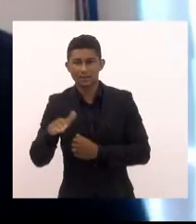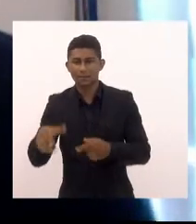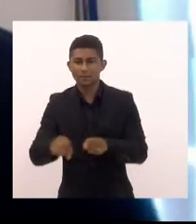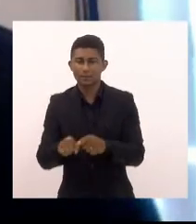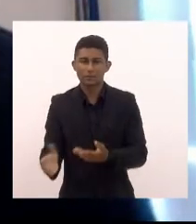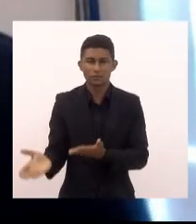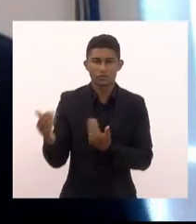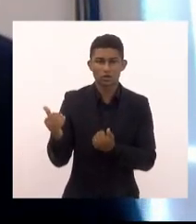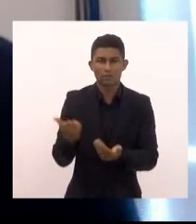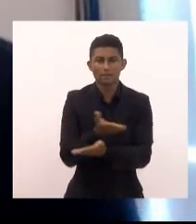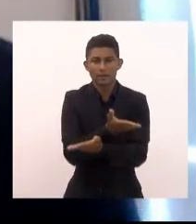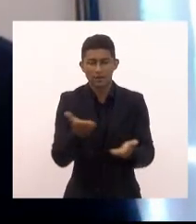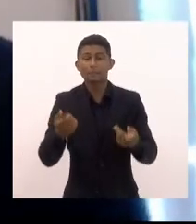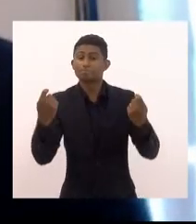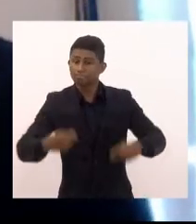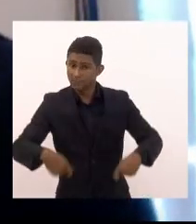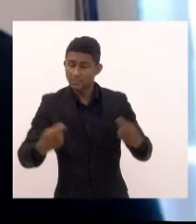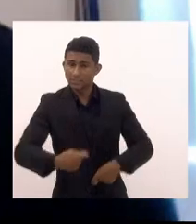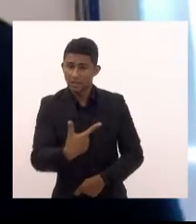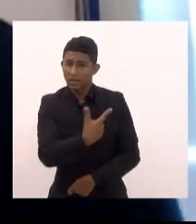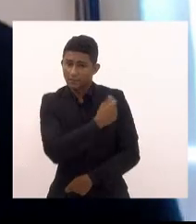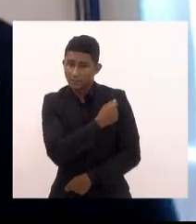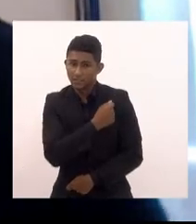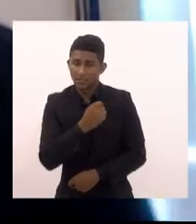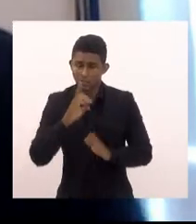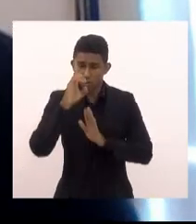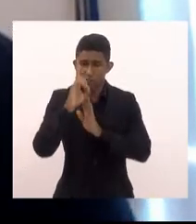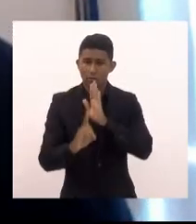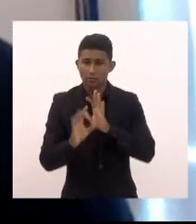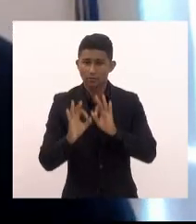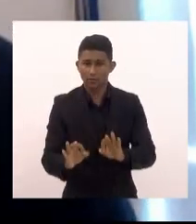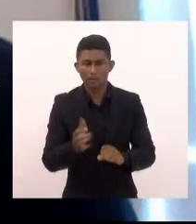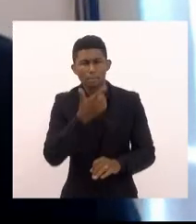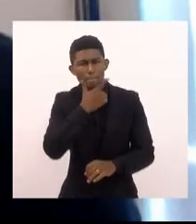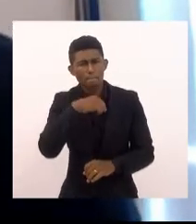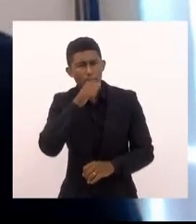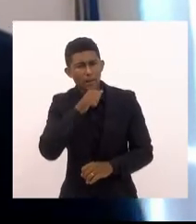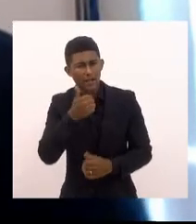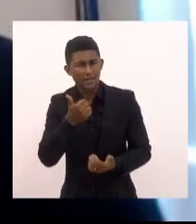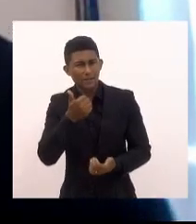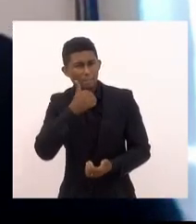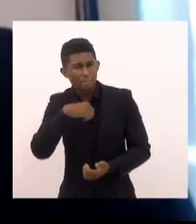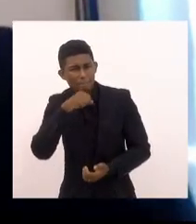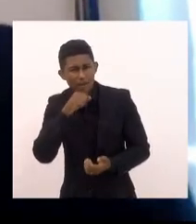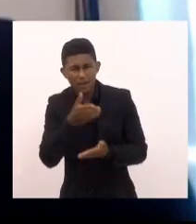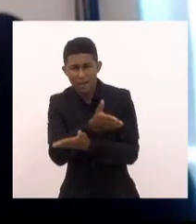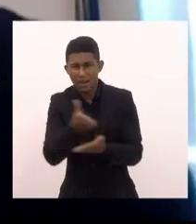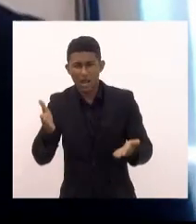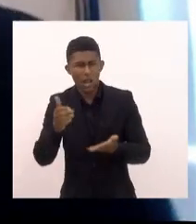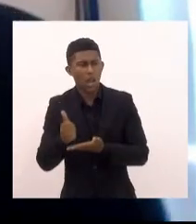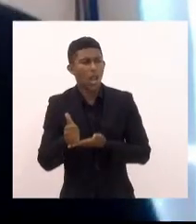irresponsáveis que não garantirem esse direito devem responder por tal atitude porque estão